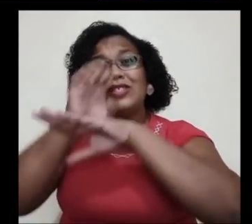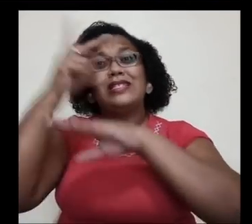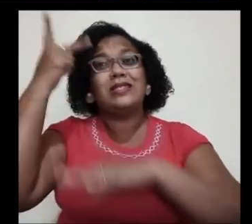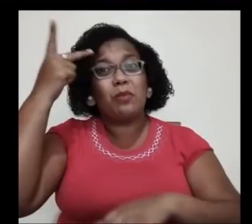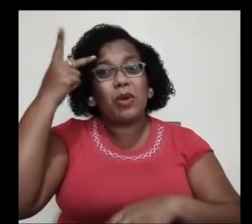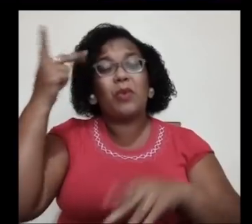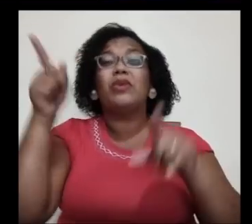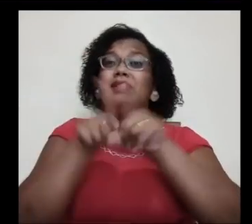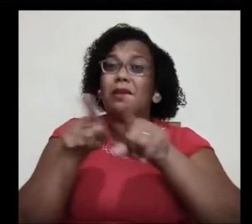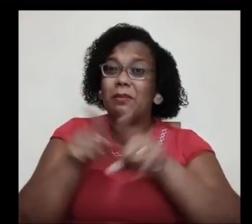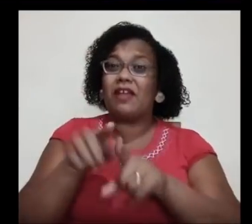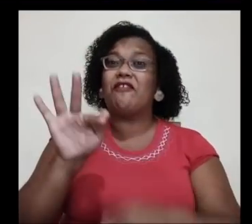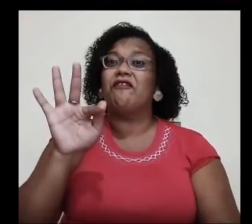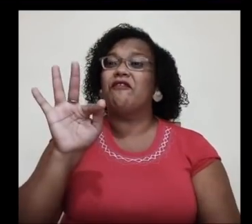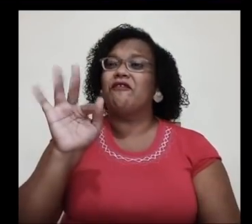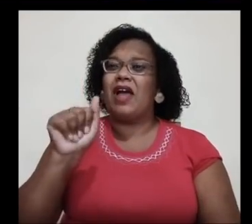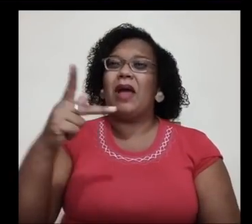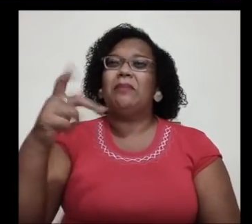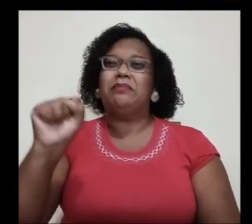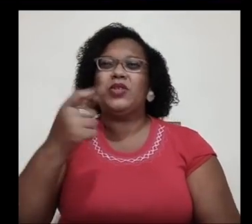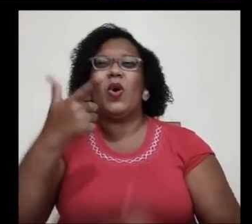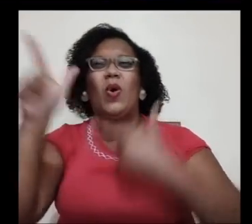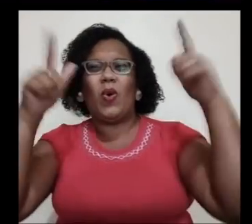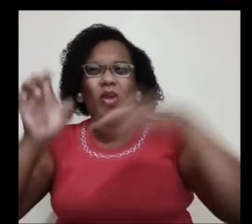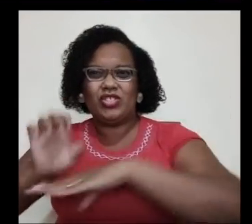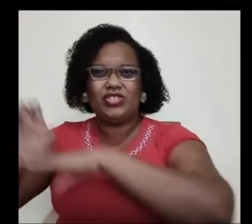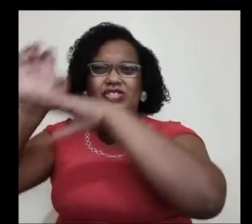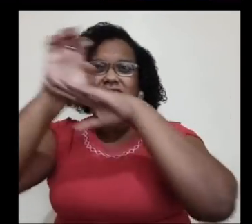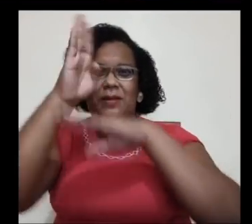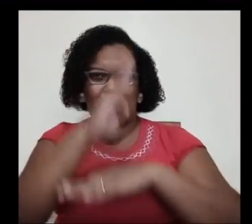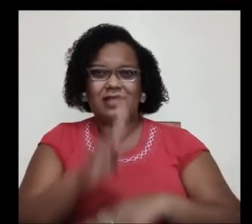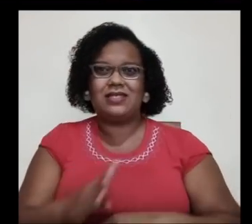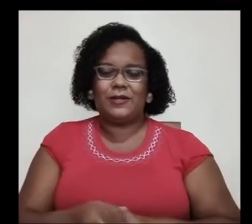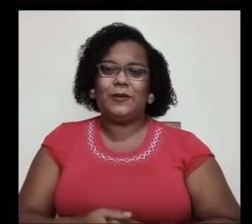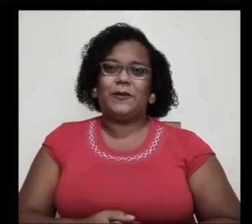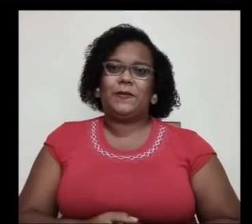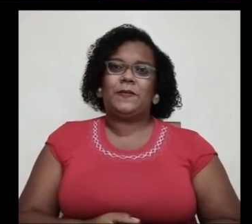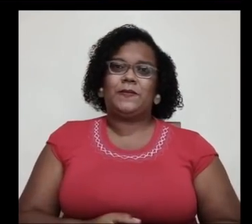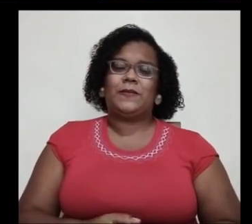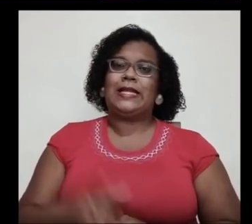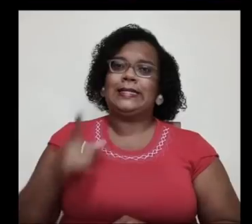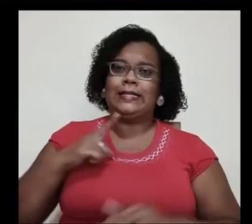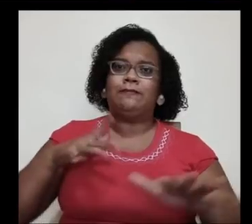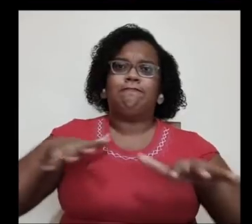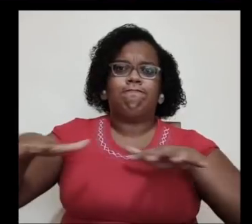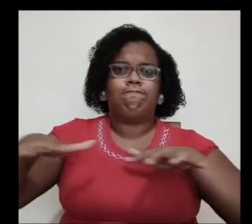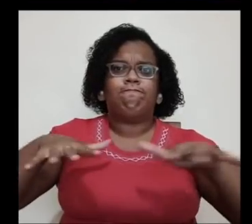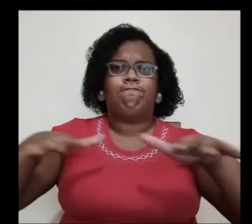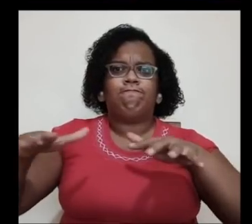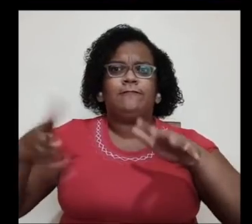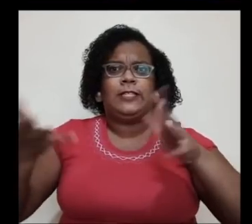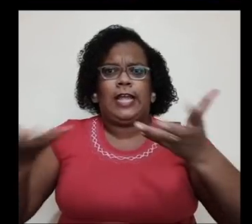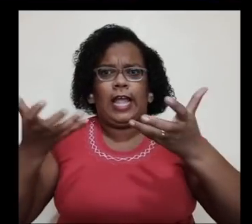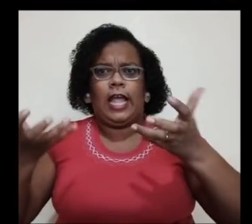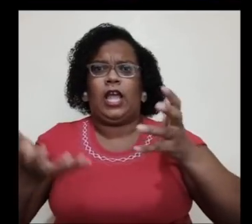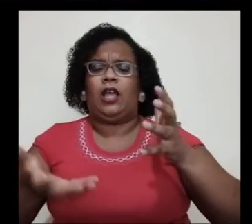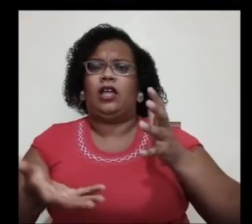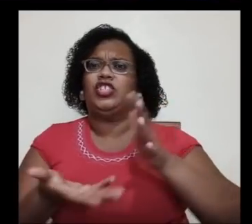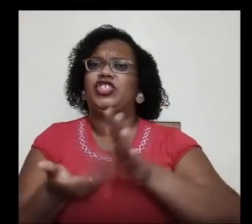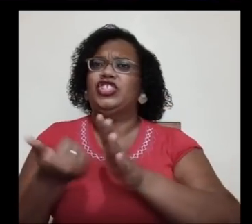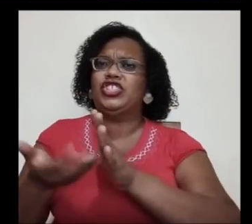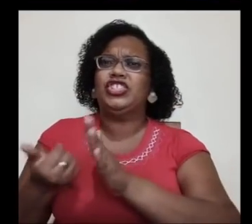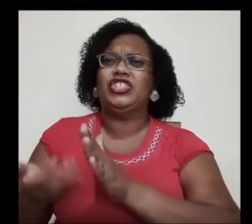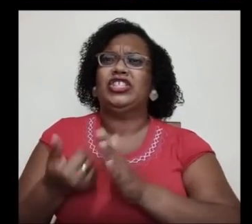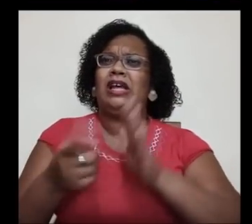para eliminar aquelas legislações que colocam recursos orçamentários destinados às FAPES,